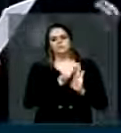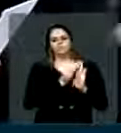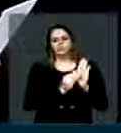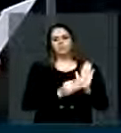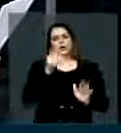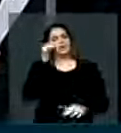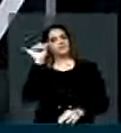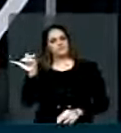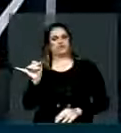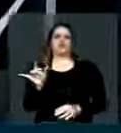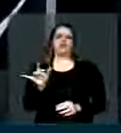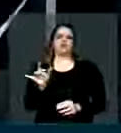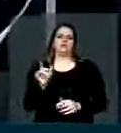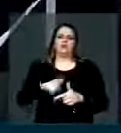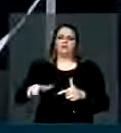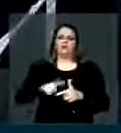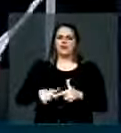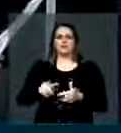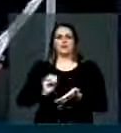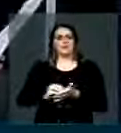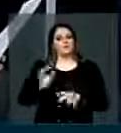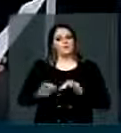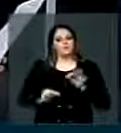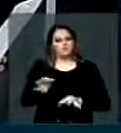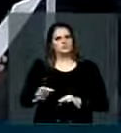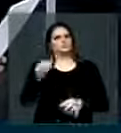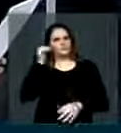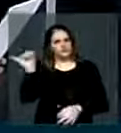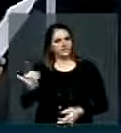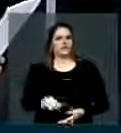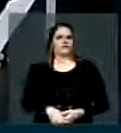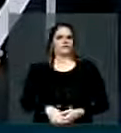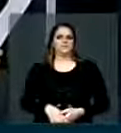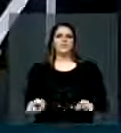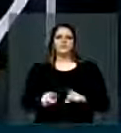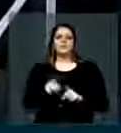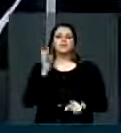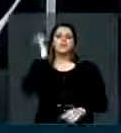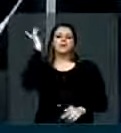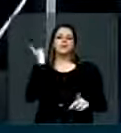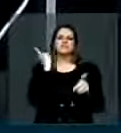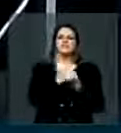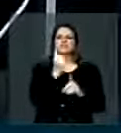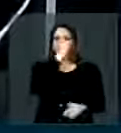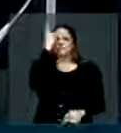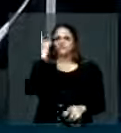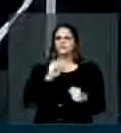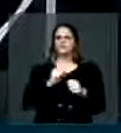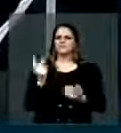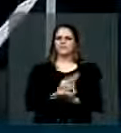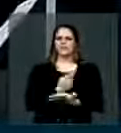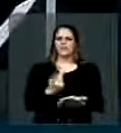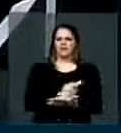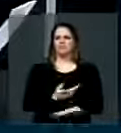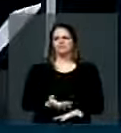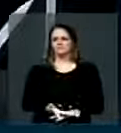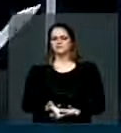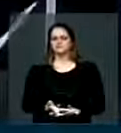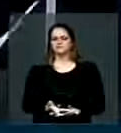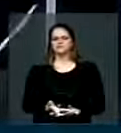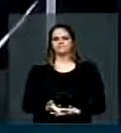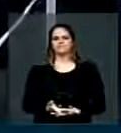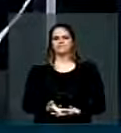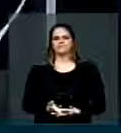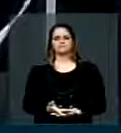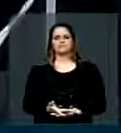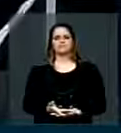evitar injustiças e facilitar a identificação e punição de membros que não respeitam a finalidade da torcida organizada, que